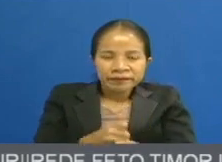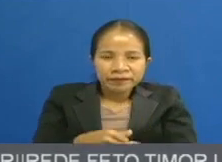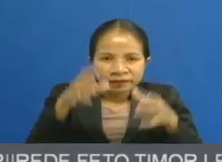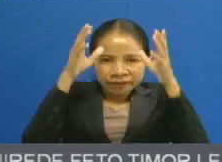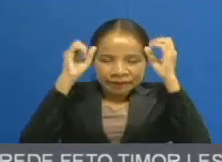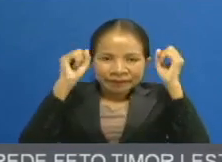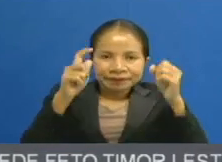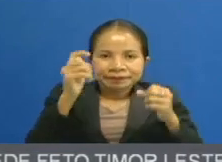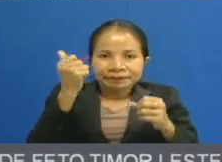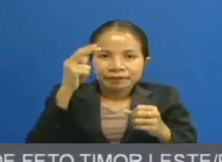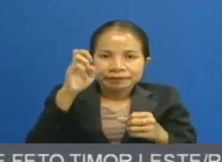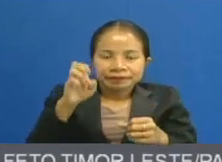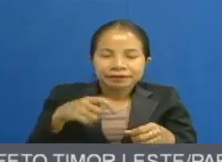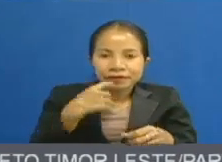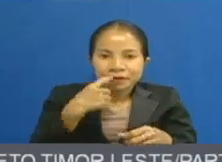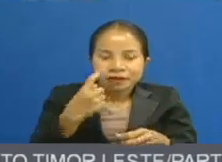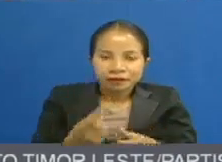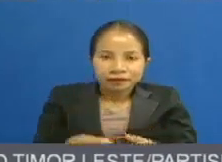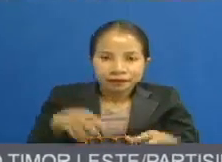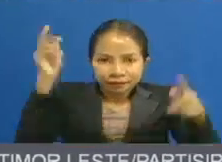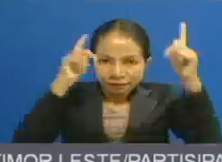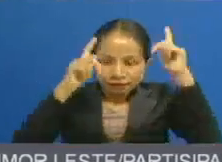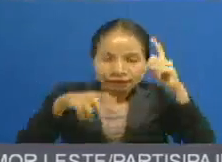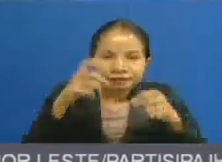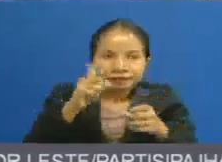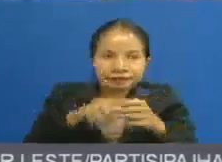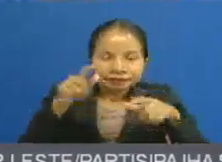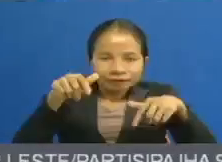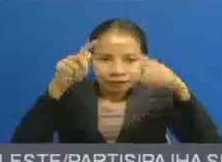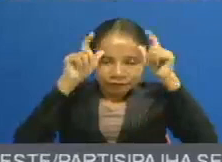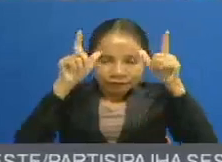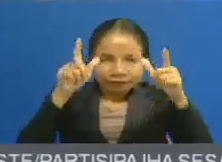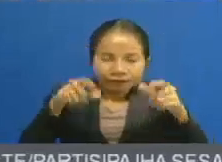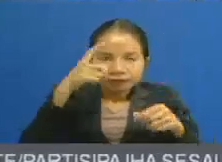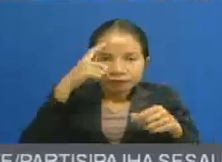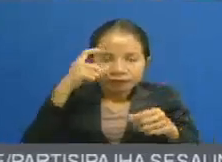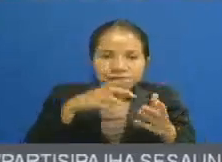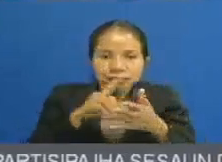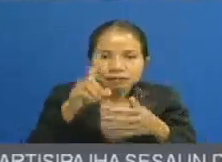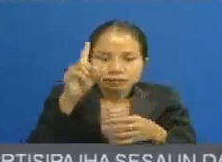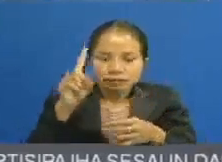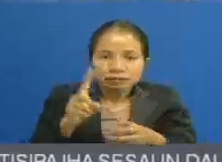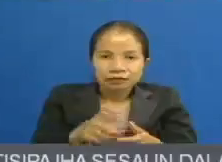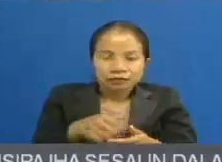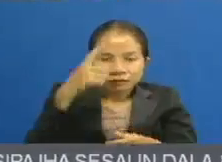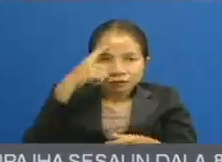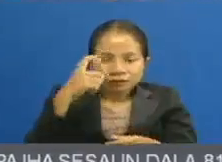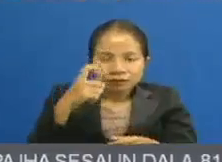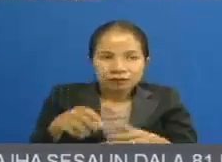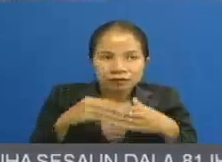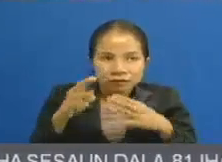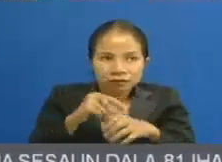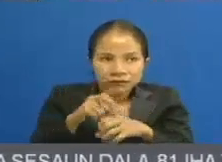Presidente, Tane Consumidor ne acrescenta. Problema combustível e a Timor-Leste, tamo ba semana ida ona. Também, a